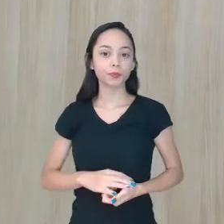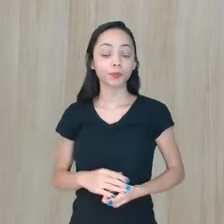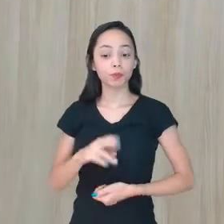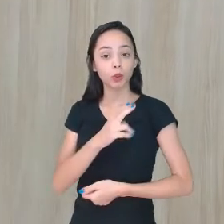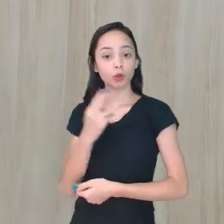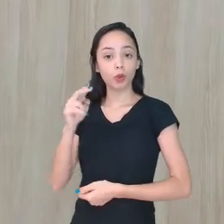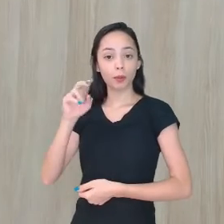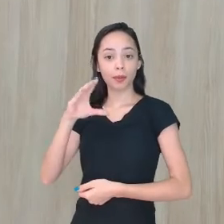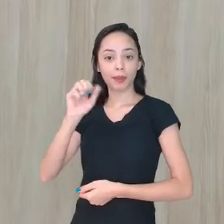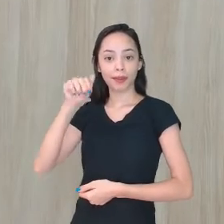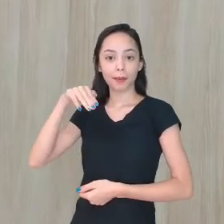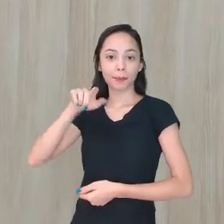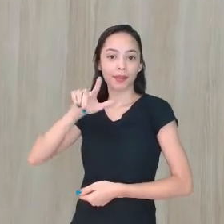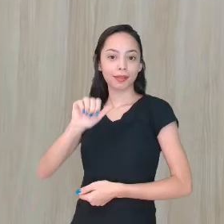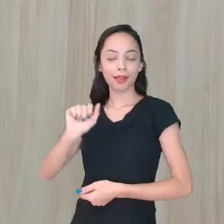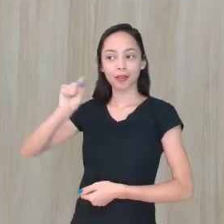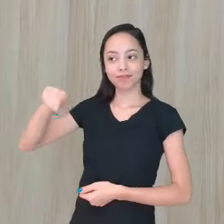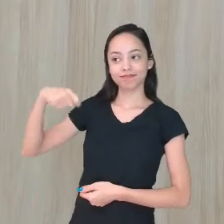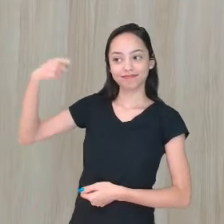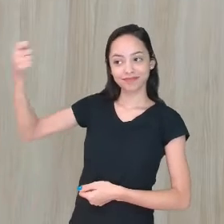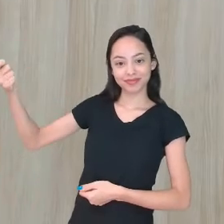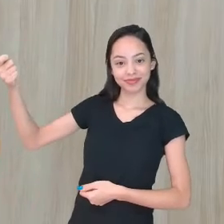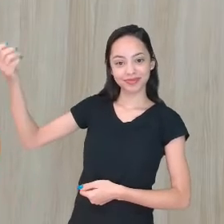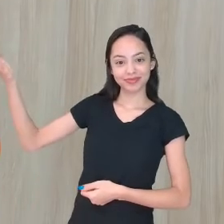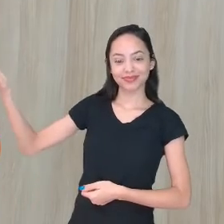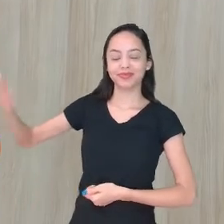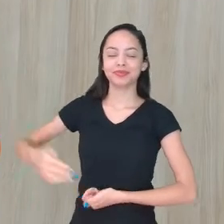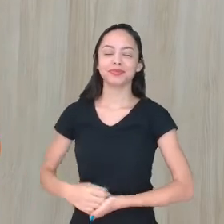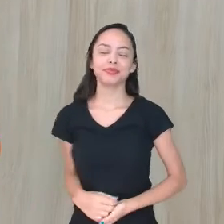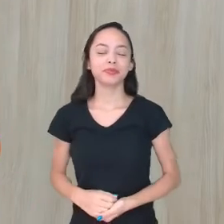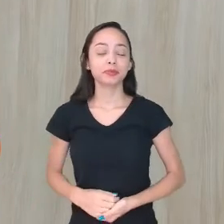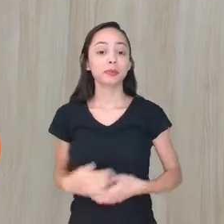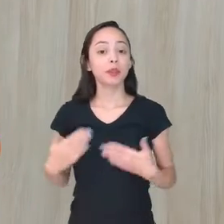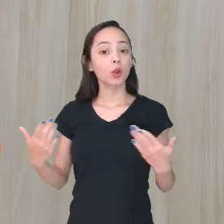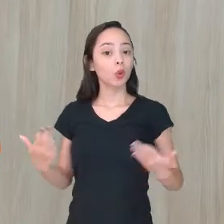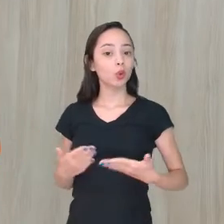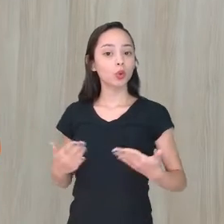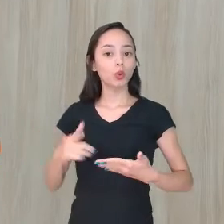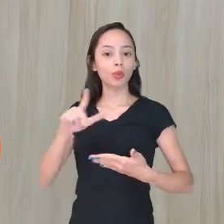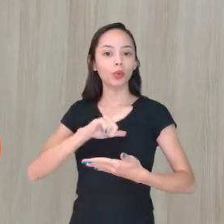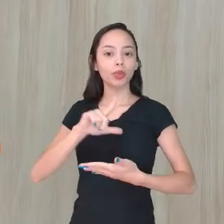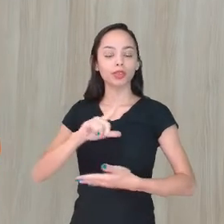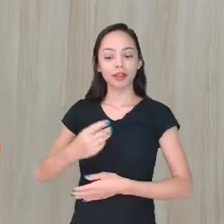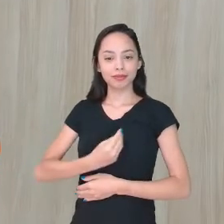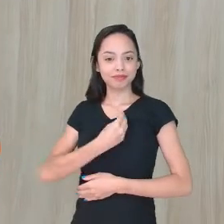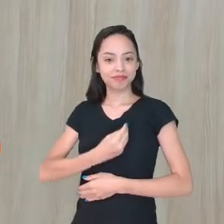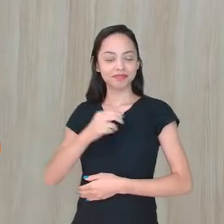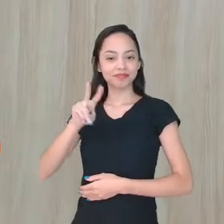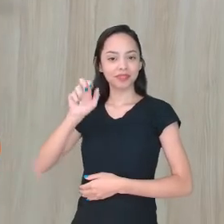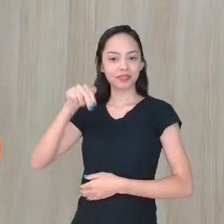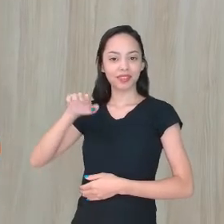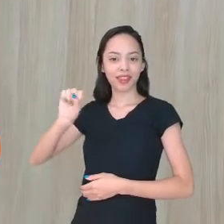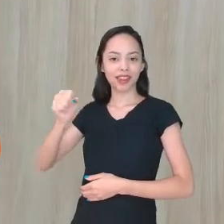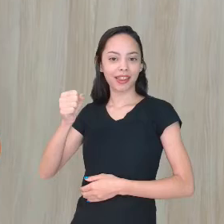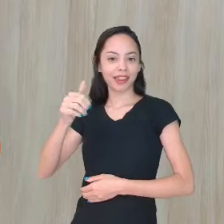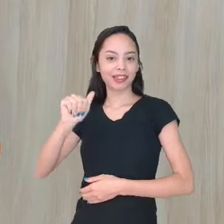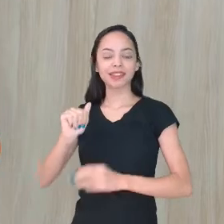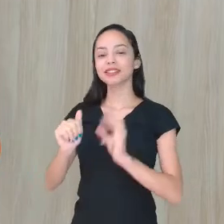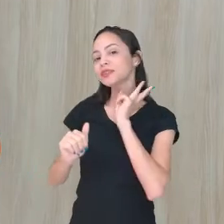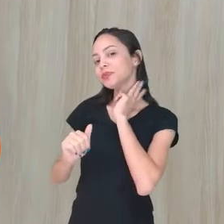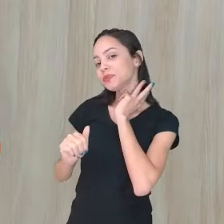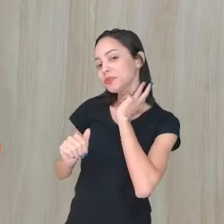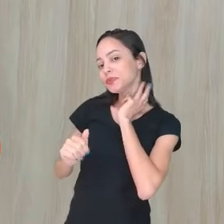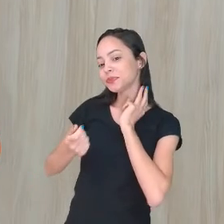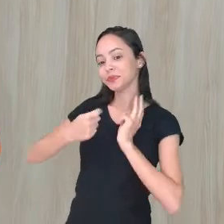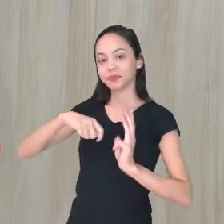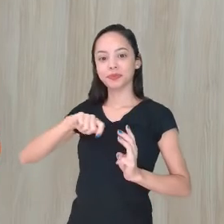Borba e este é o meu sinal. E hoje temos a presença de Vanessa fazendo a nossa tradução